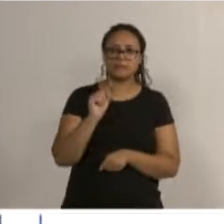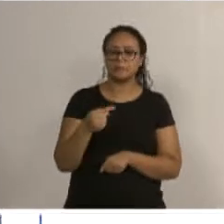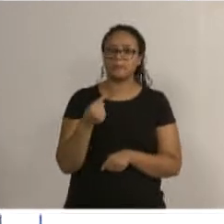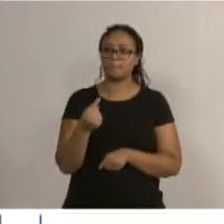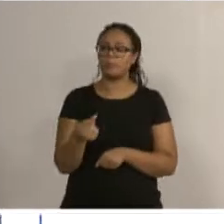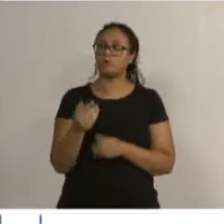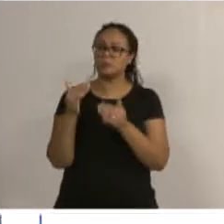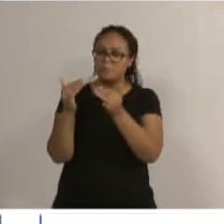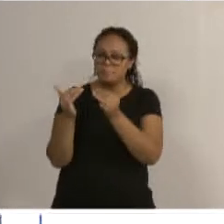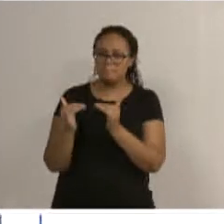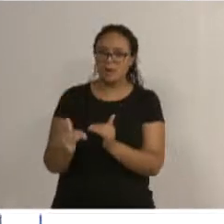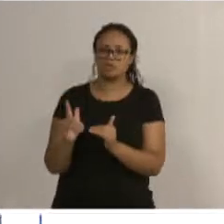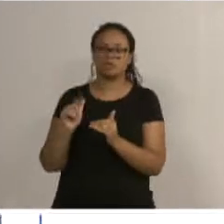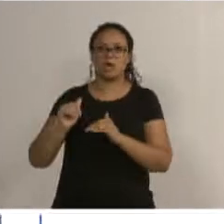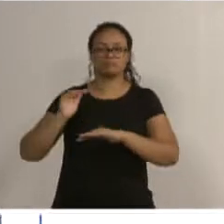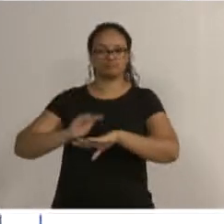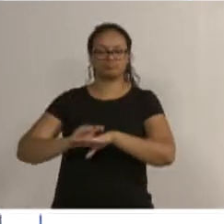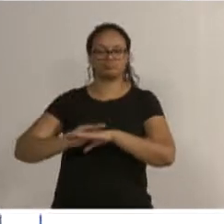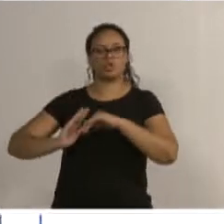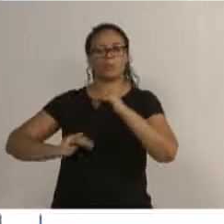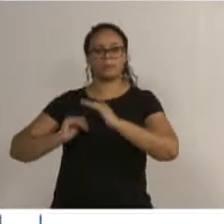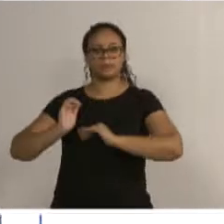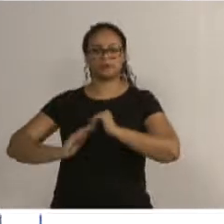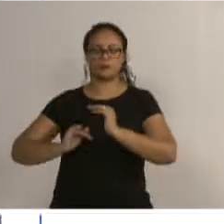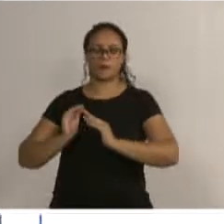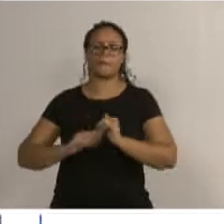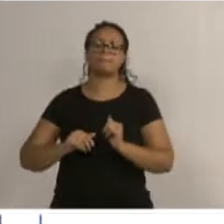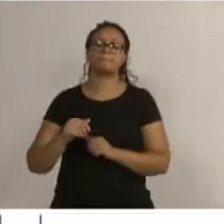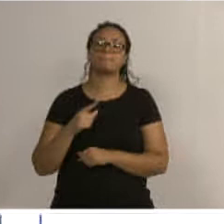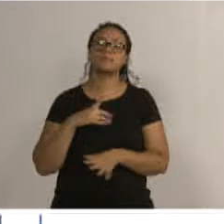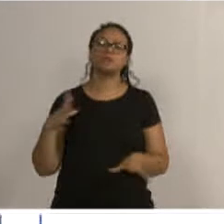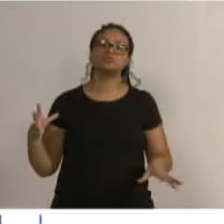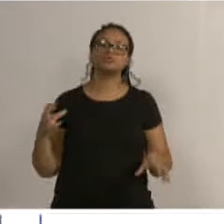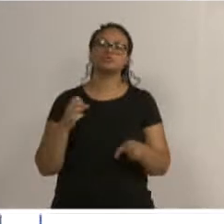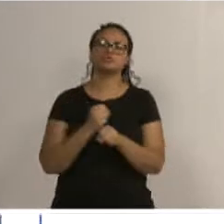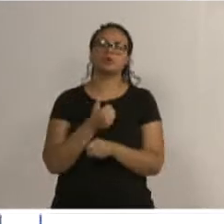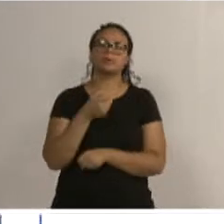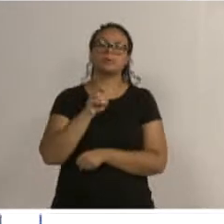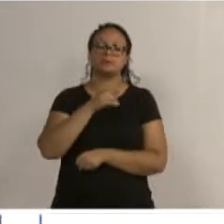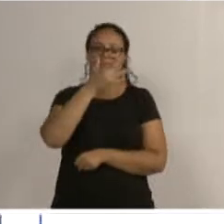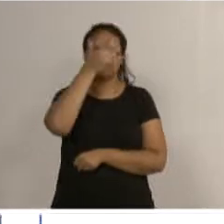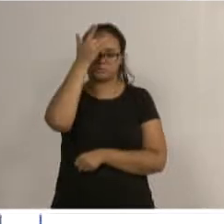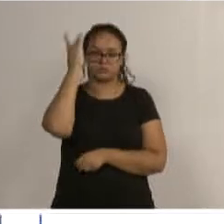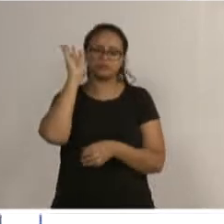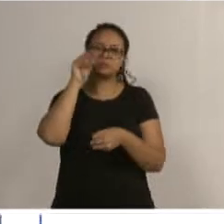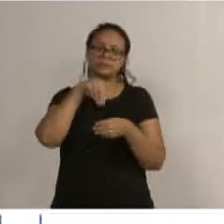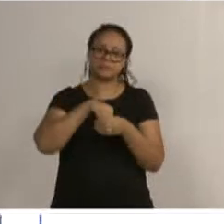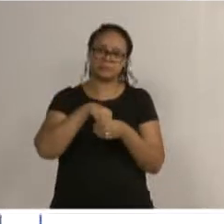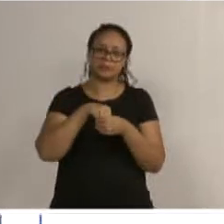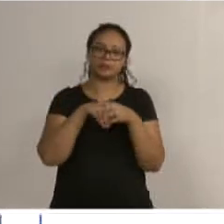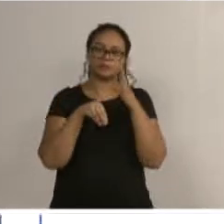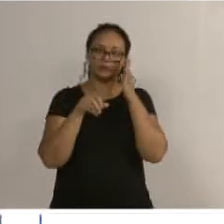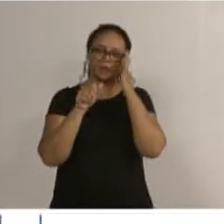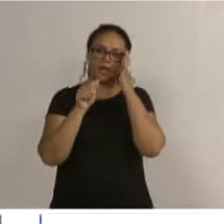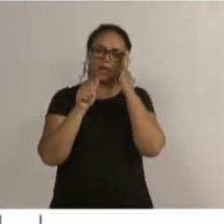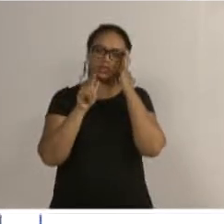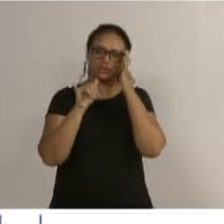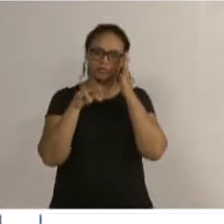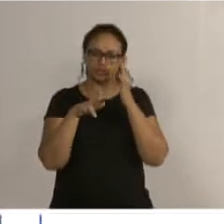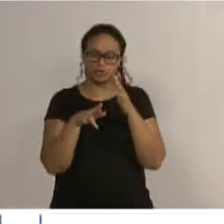embaixo, que é o operacional. Nós somos hoje, ao todo, 15 pessoas dentro da agência, das quais